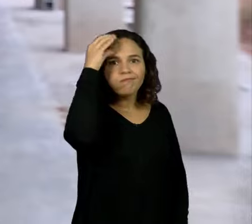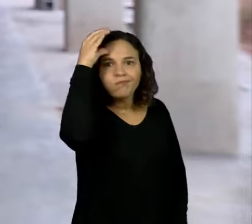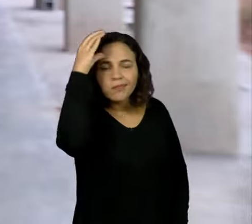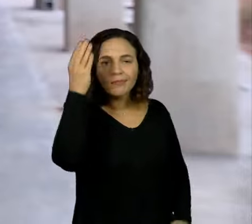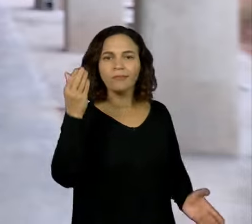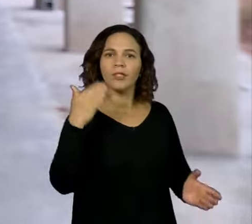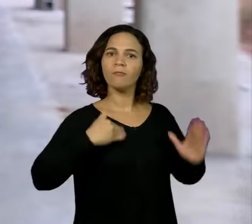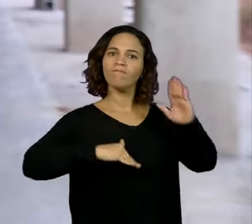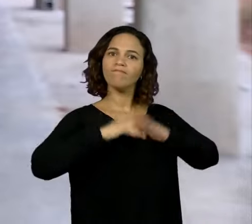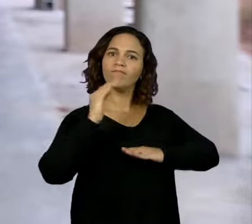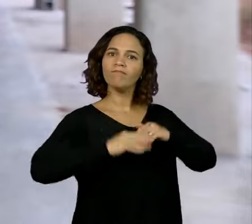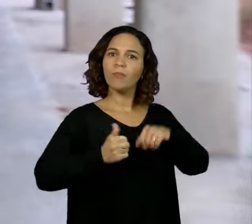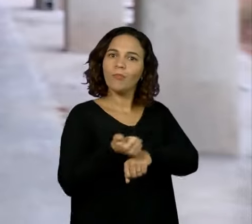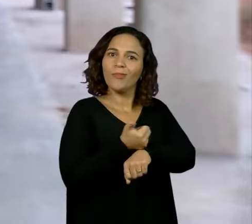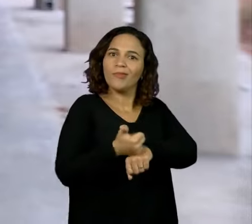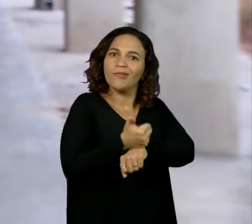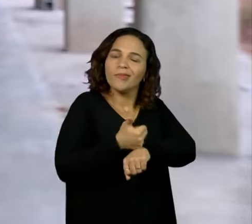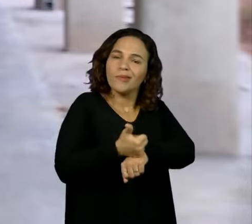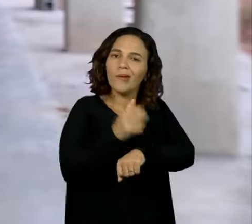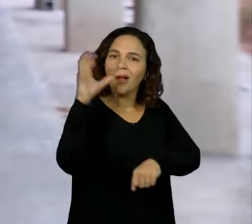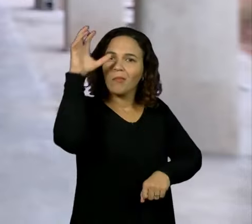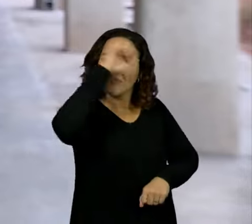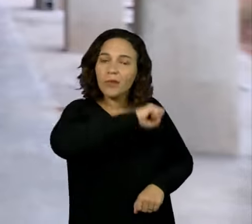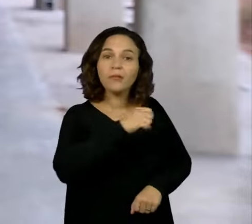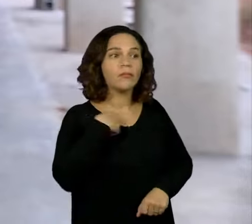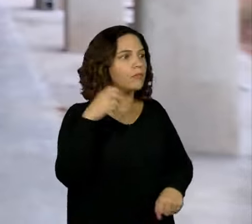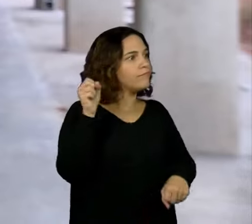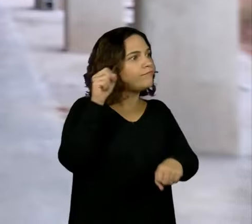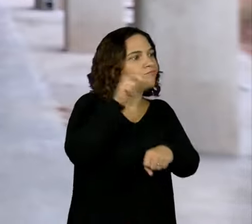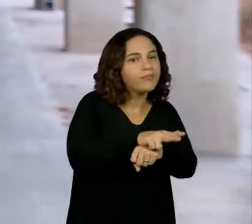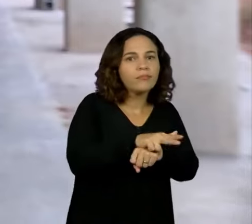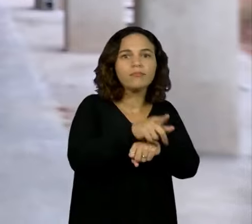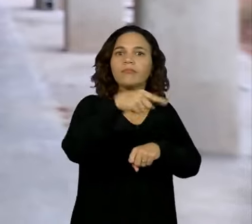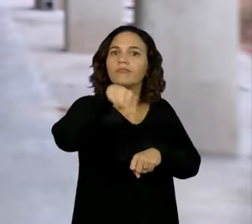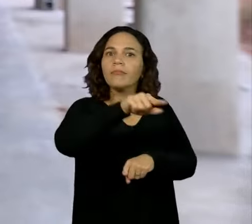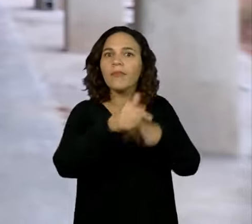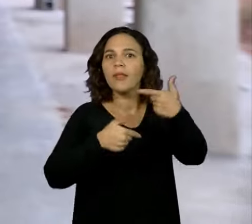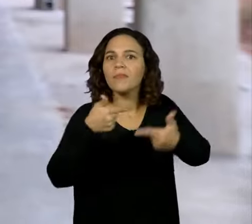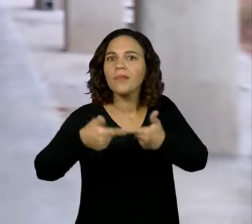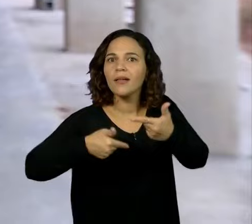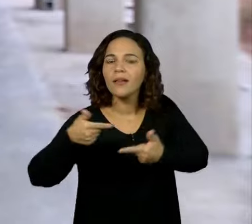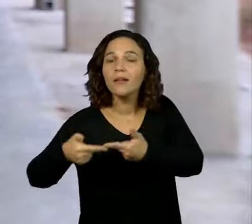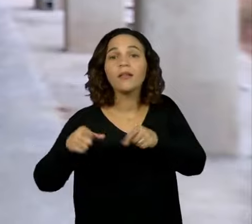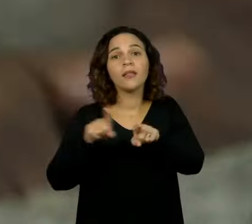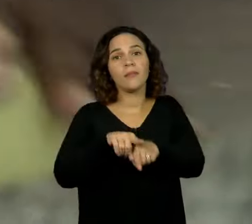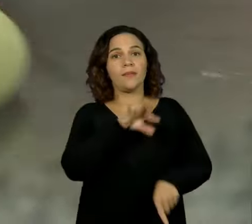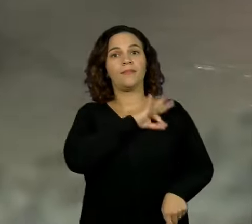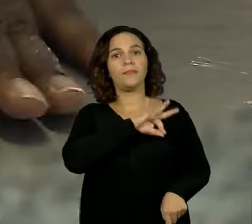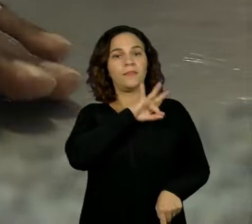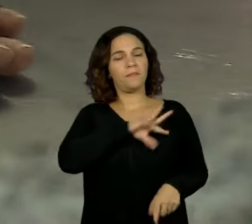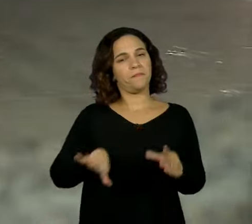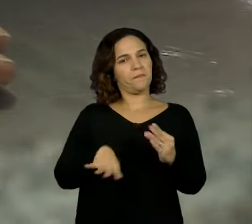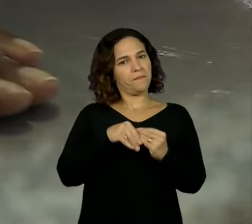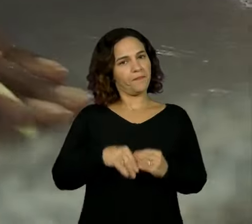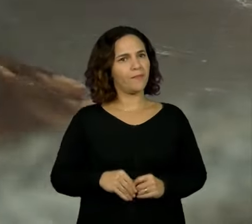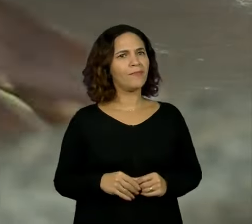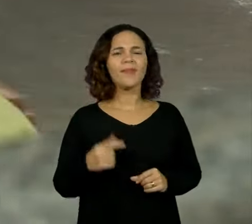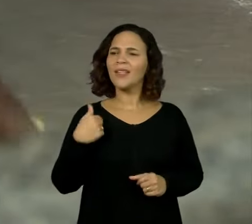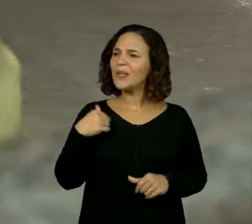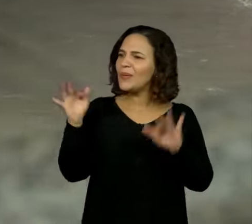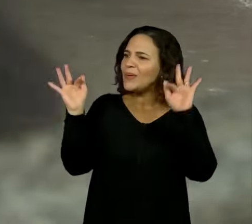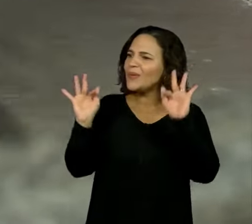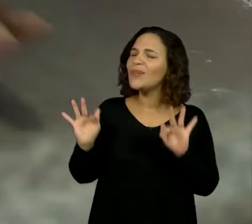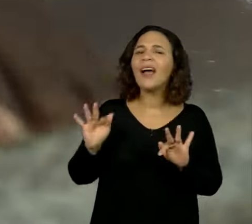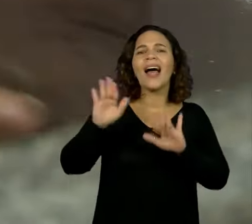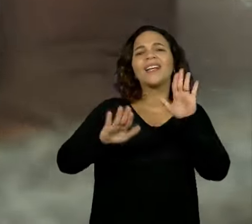uma qualificação profissional, uma inserção dentro do mercado de trabalho e uma renda extra. Eu fico muito feliz quando a gente